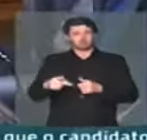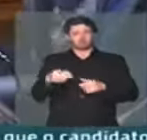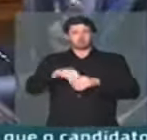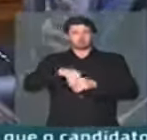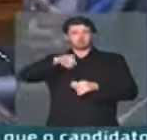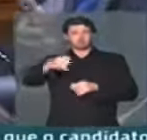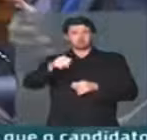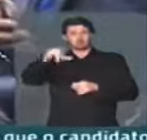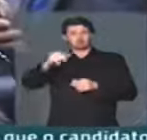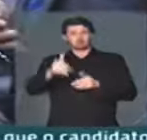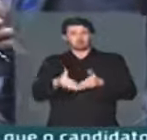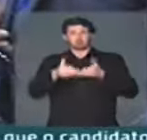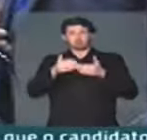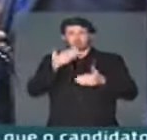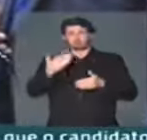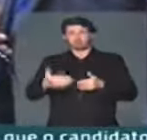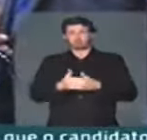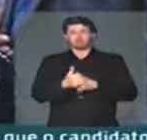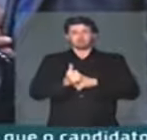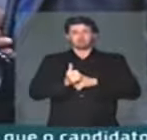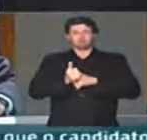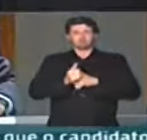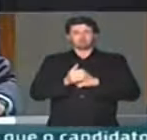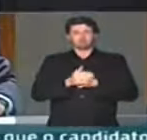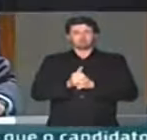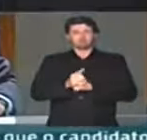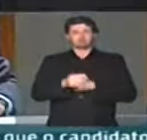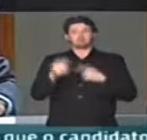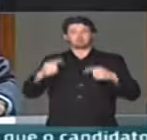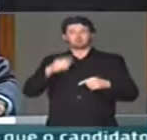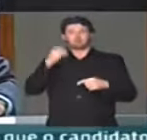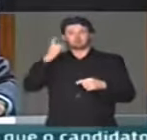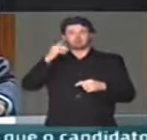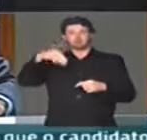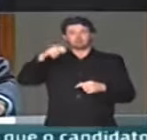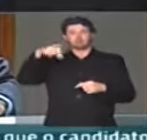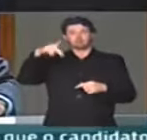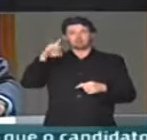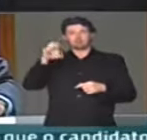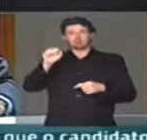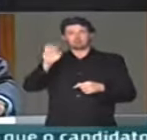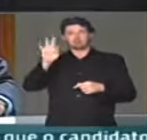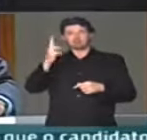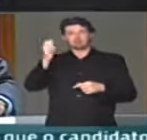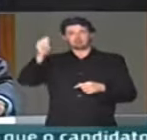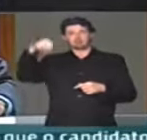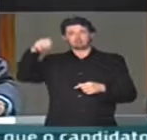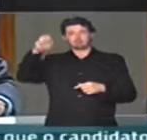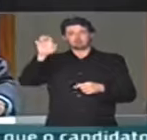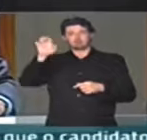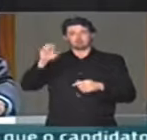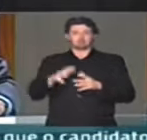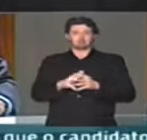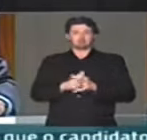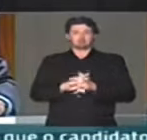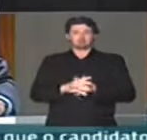da janela. Peço voto a favor. Para falar contrário, deputado Mendistani.